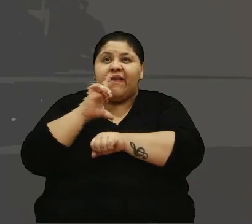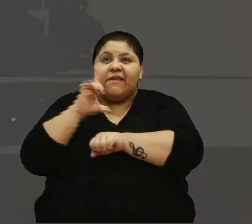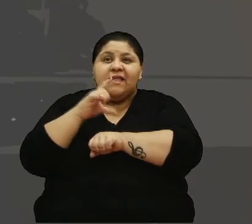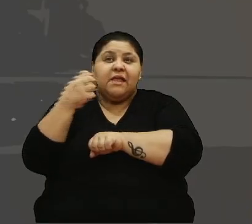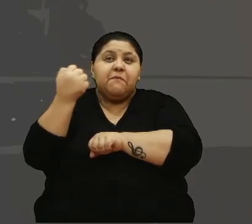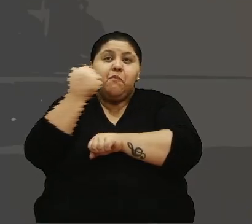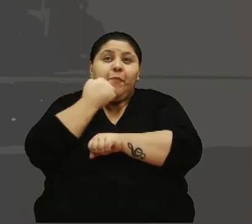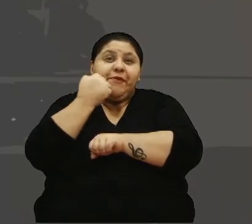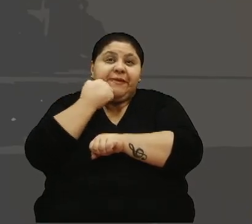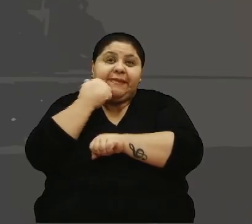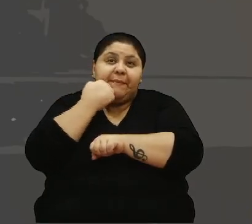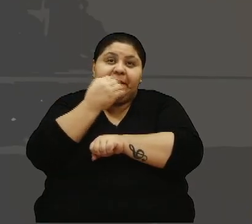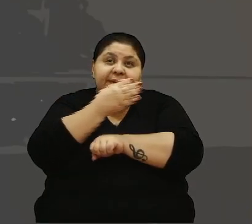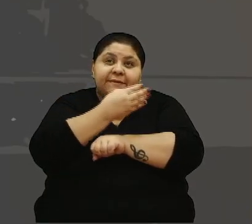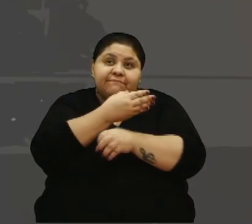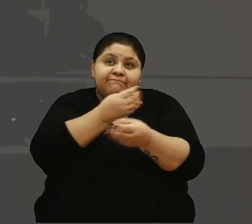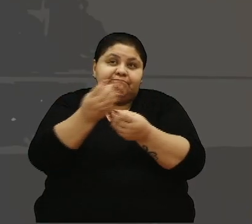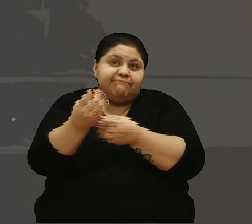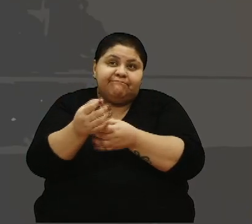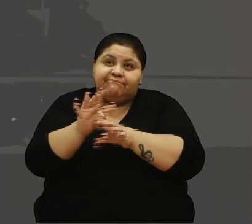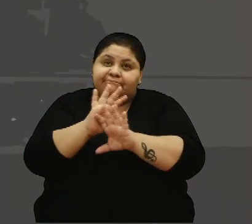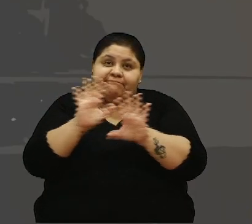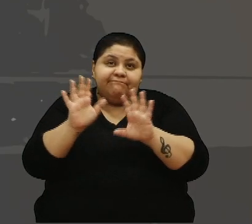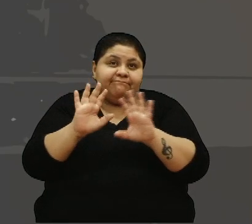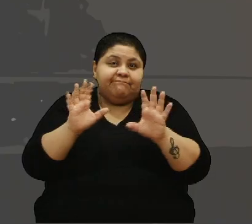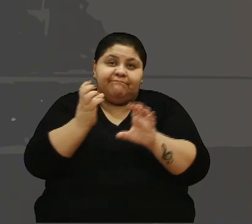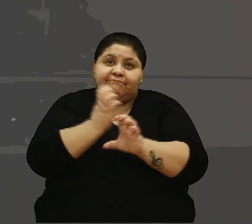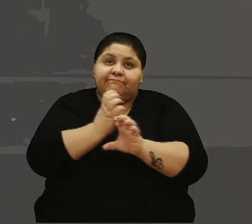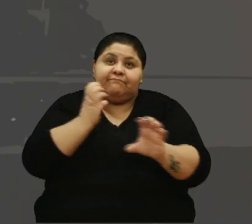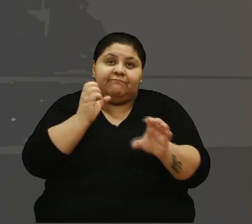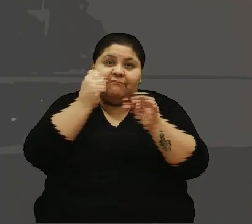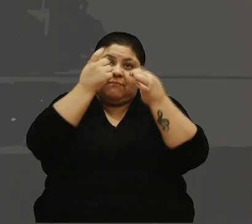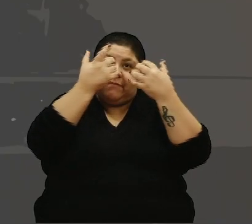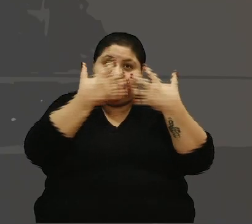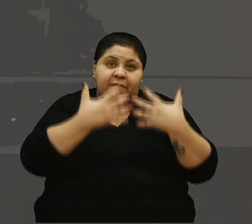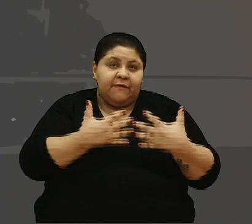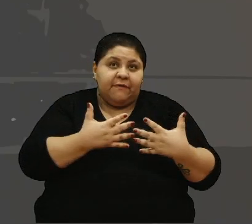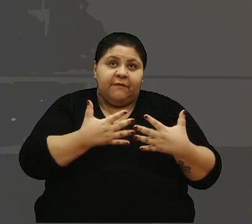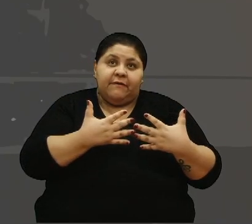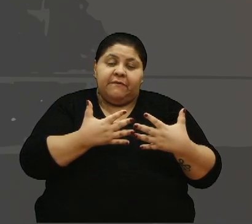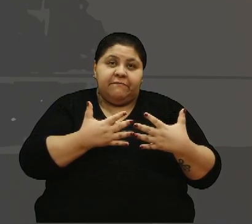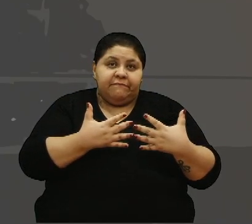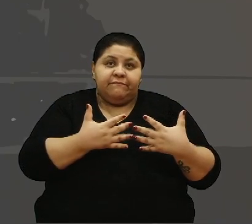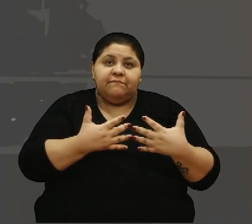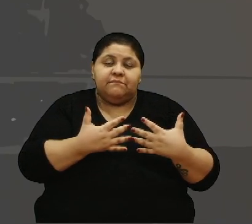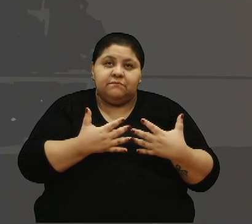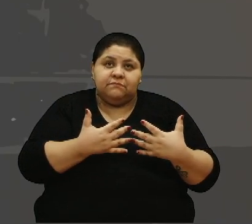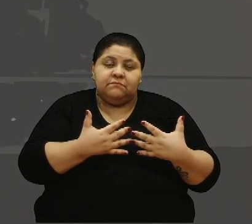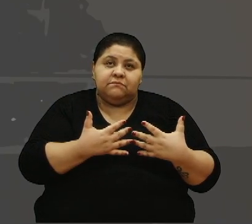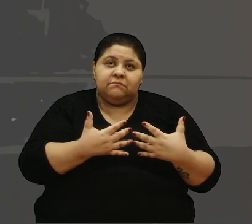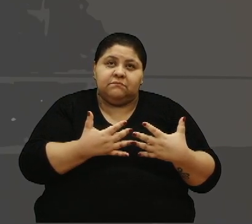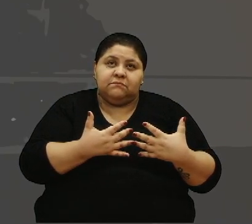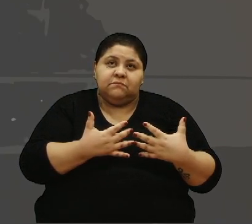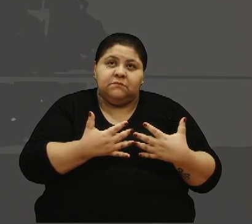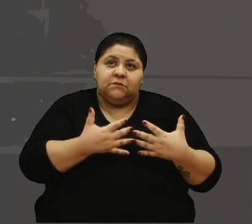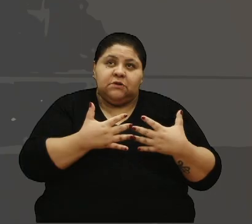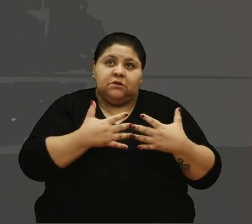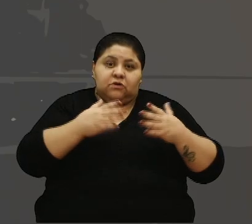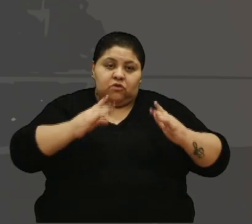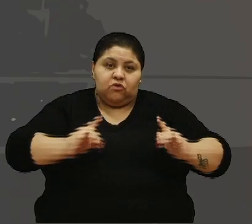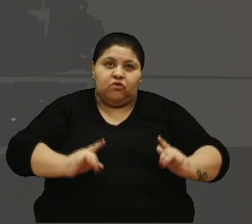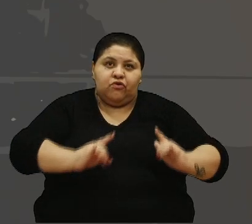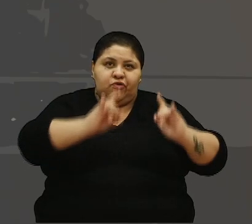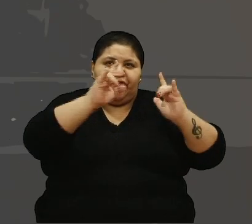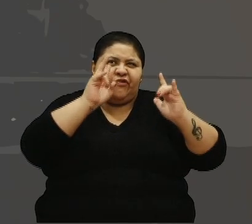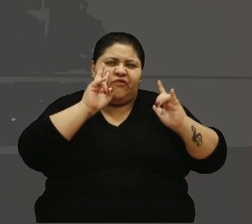E é incrível. O engenheiro estava explicando que na parte, em uma das torres que vai ter ali, quero ver